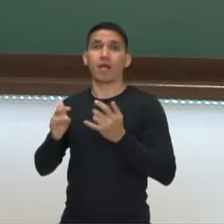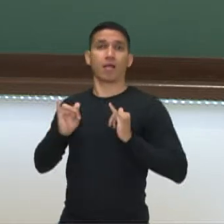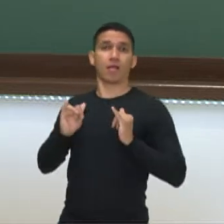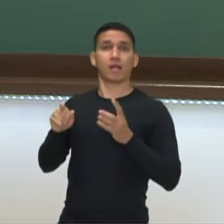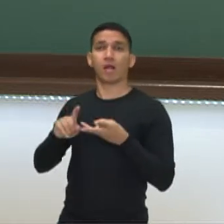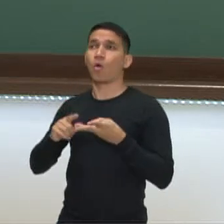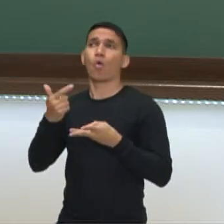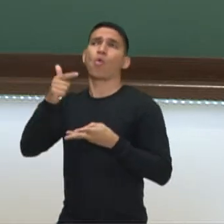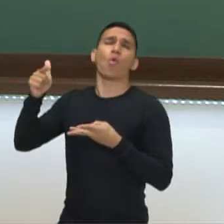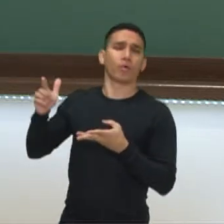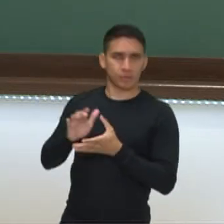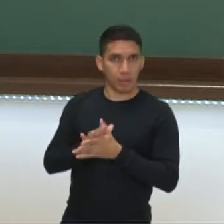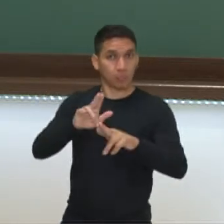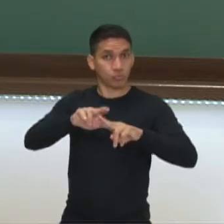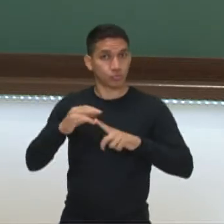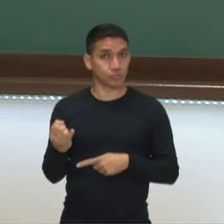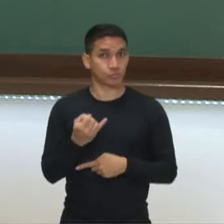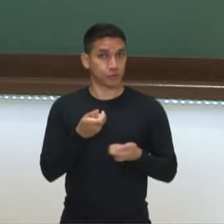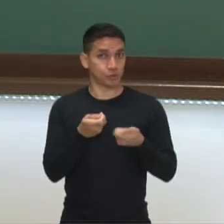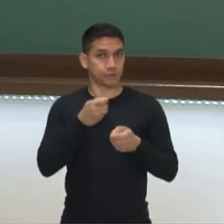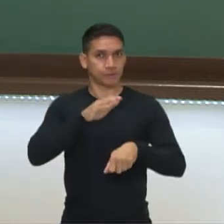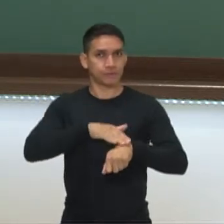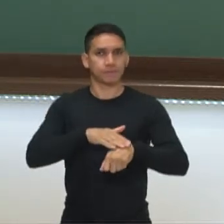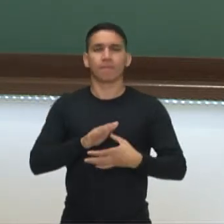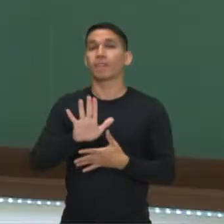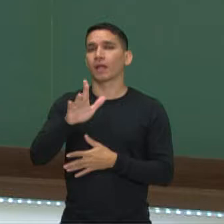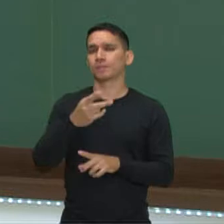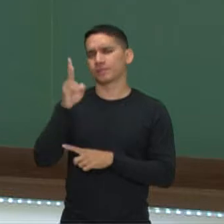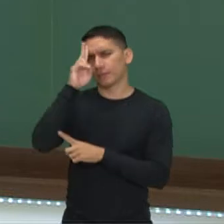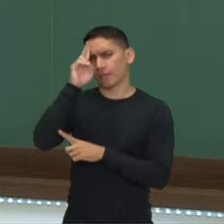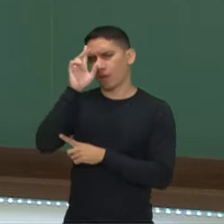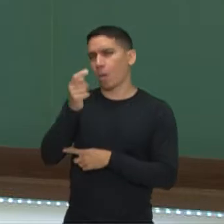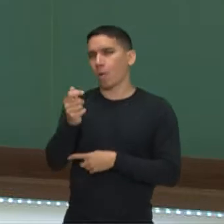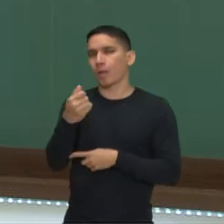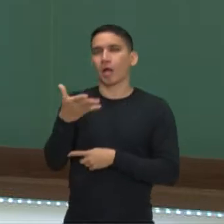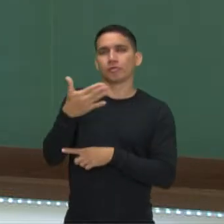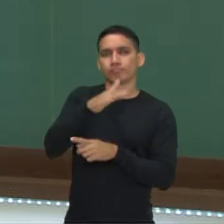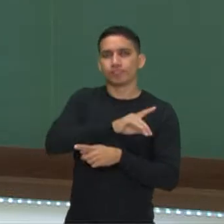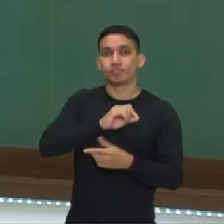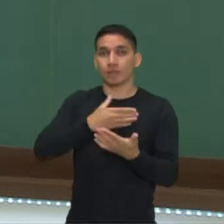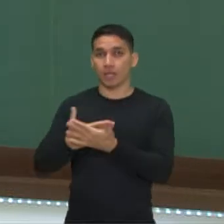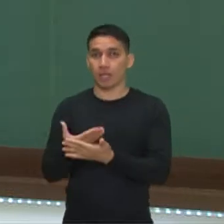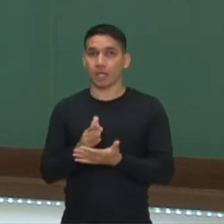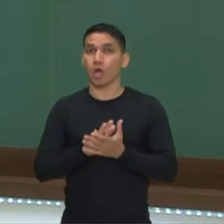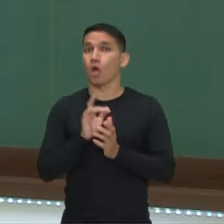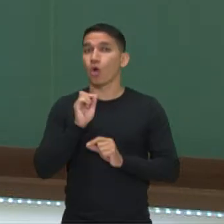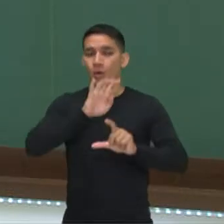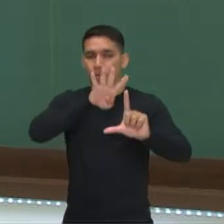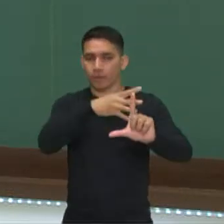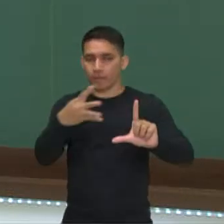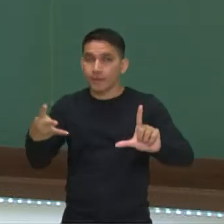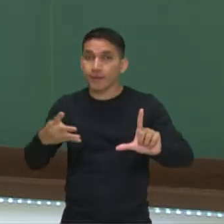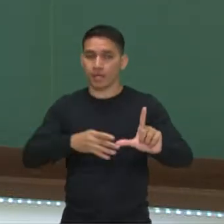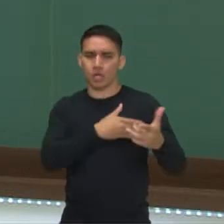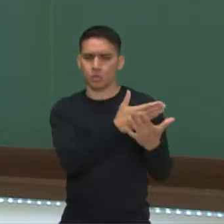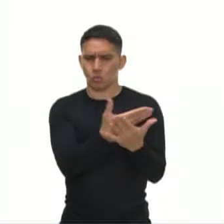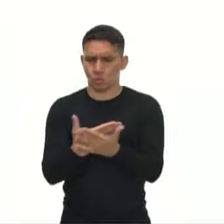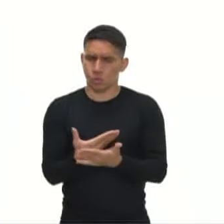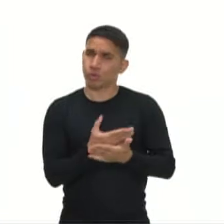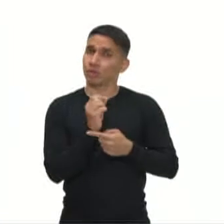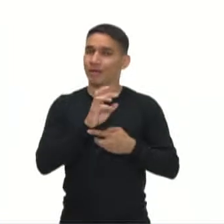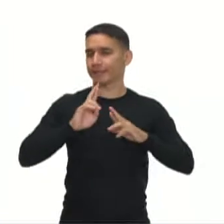essa gestão do tempo. Então aqui, relembrando um pouquinho da nossa aula, ter um cronograma de estudos é